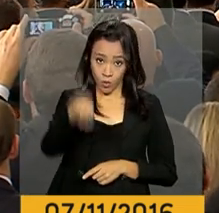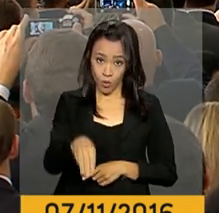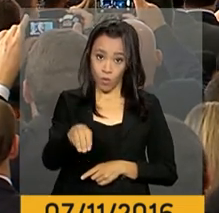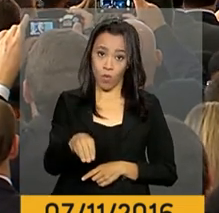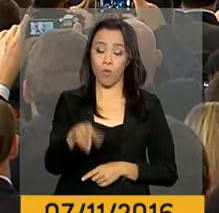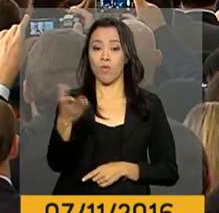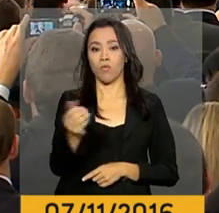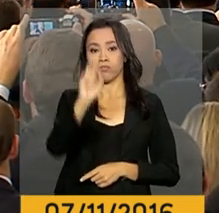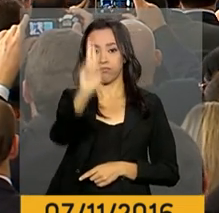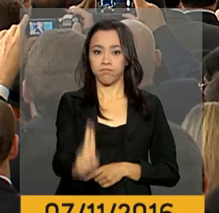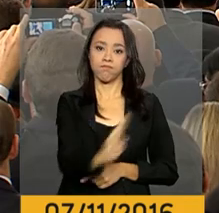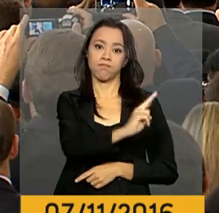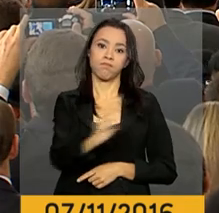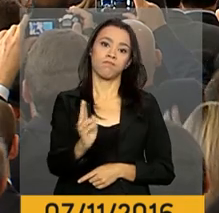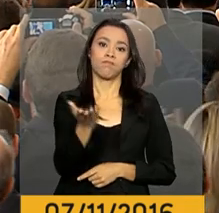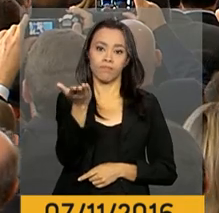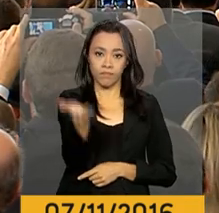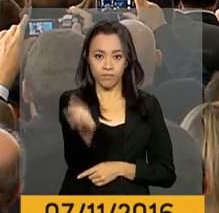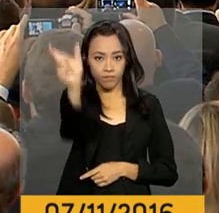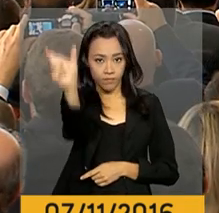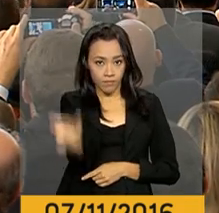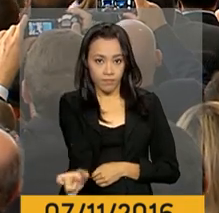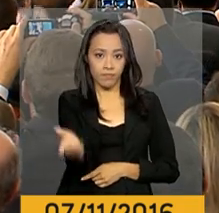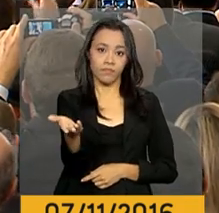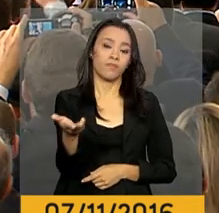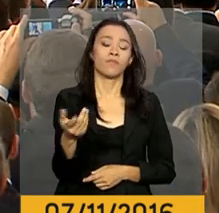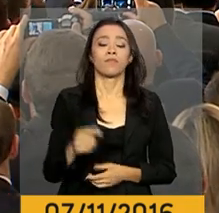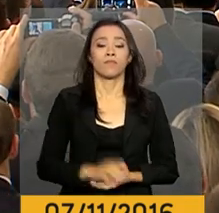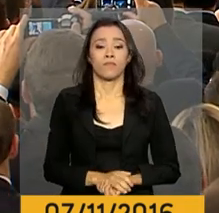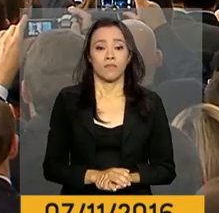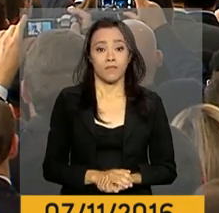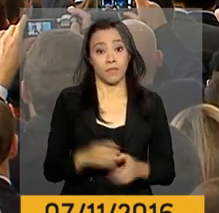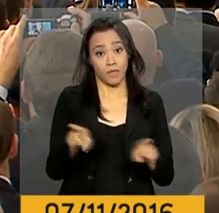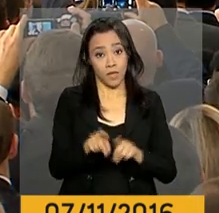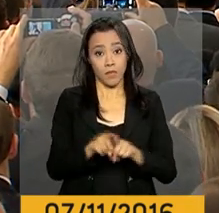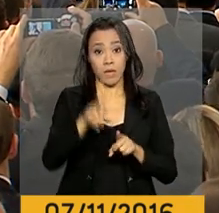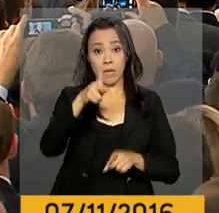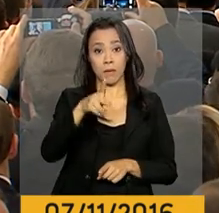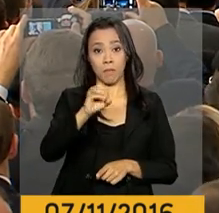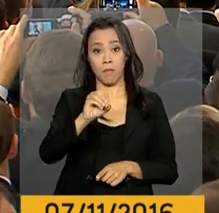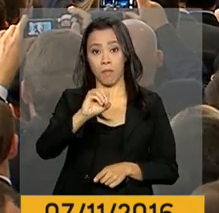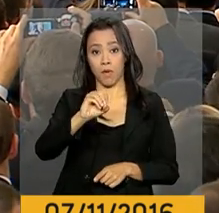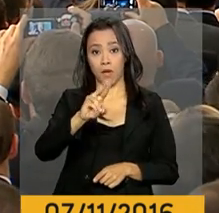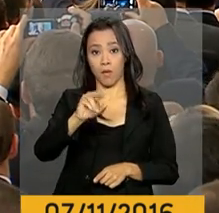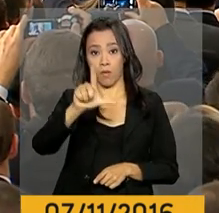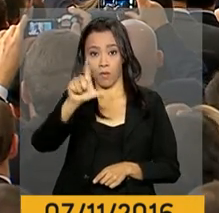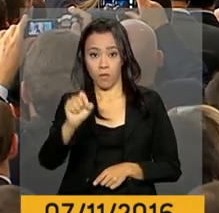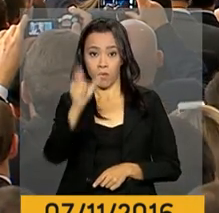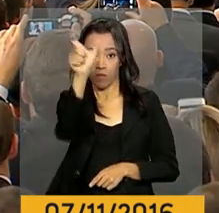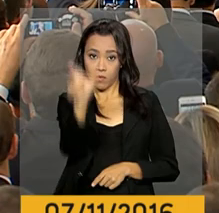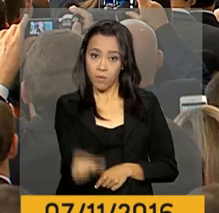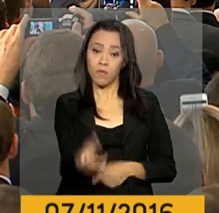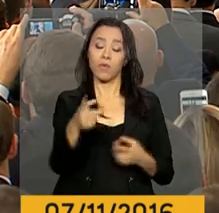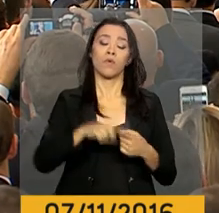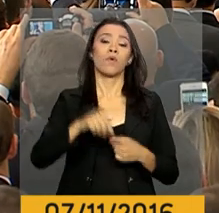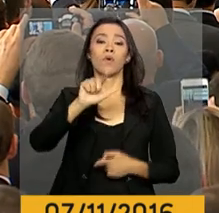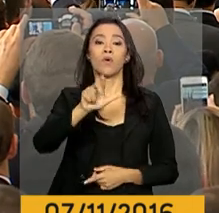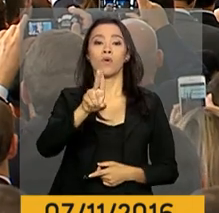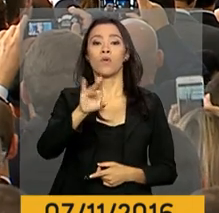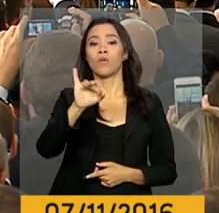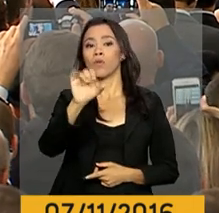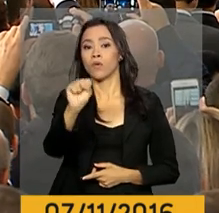Damasceno, Assis, senhor Juarez Quadros, Paulo Tonê, Luiz Cláudio da